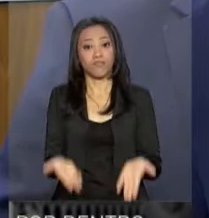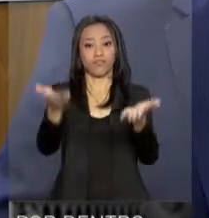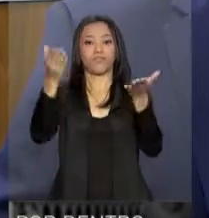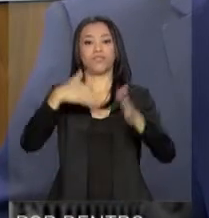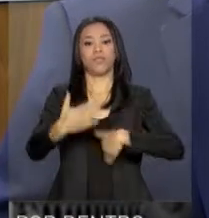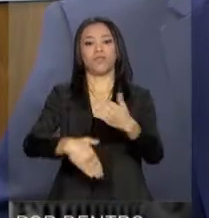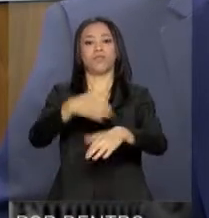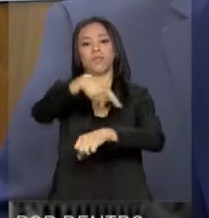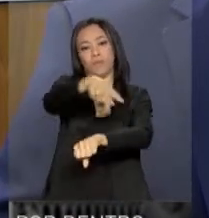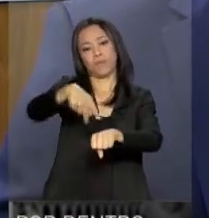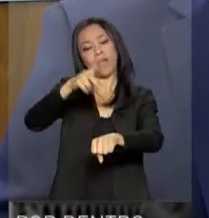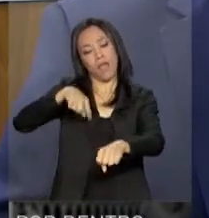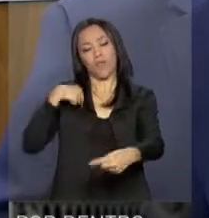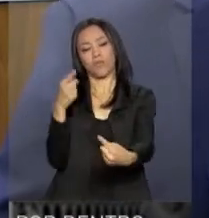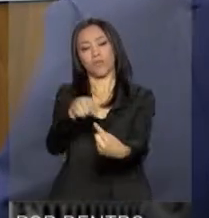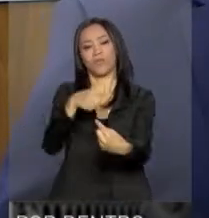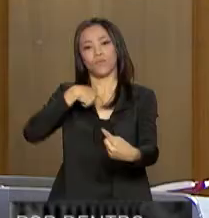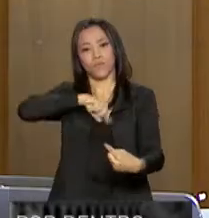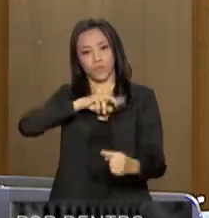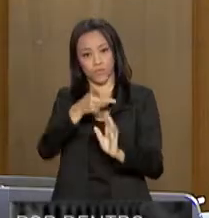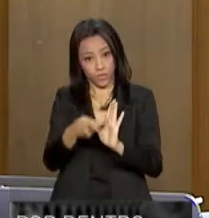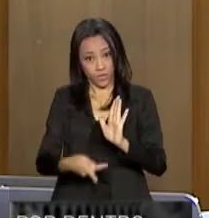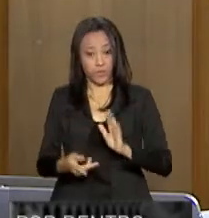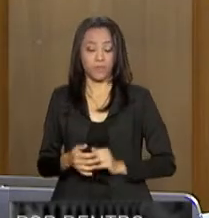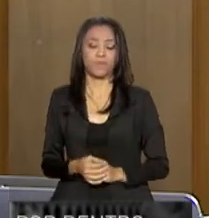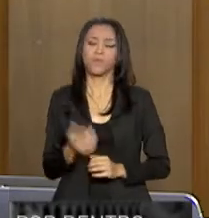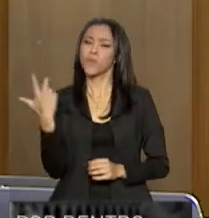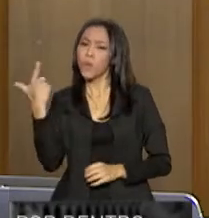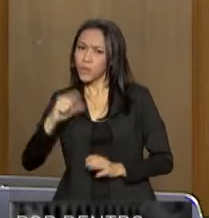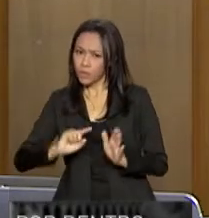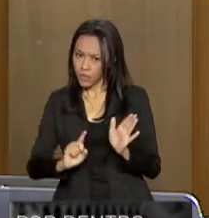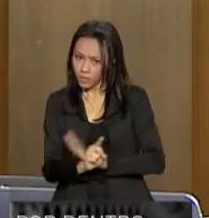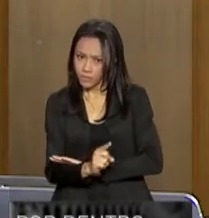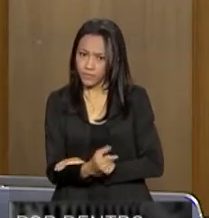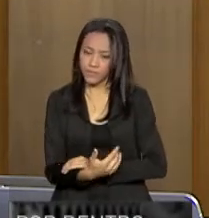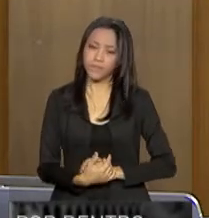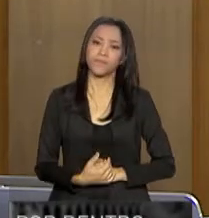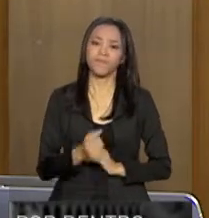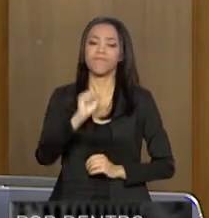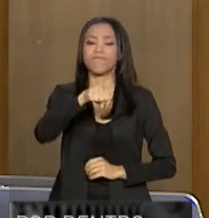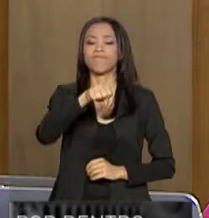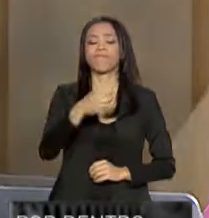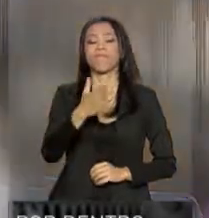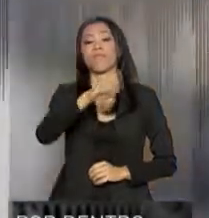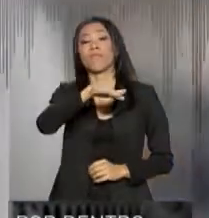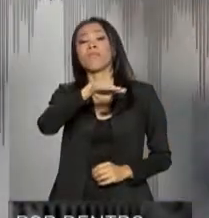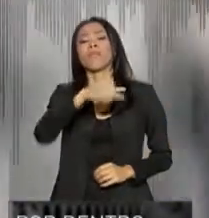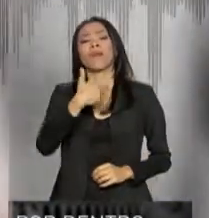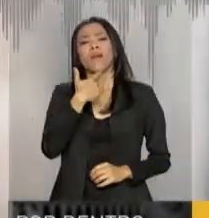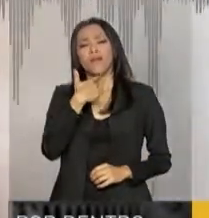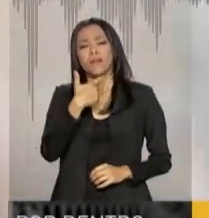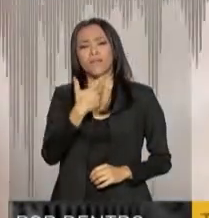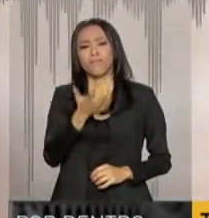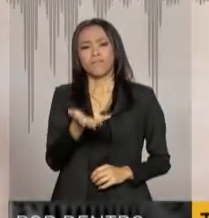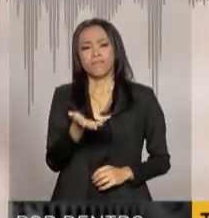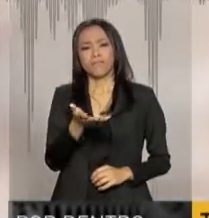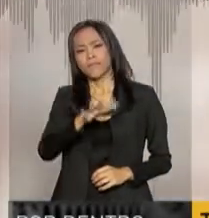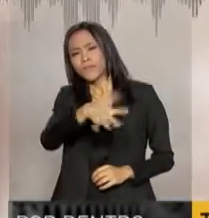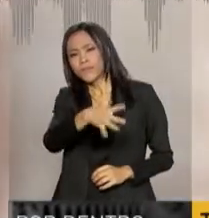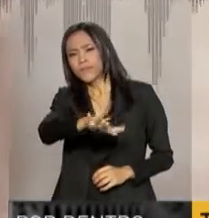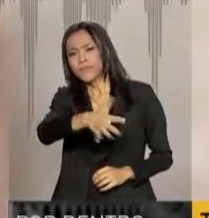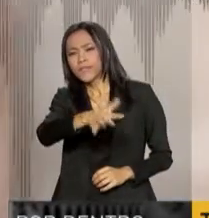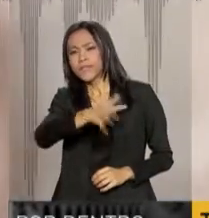esse é o grande objetivo do nosso projeto a égua mais alguma pergunta para o ministro sem ministro ainda nesse aspecto de talvez